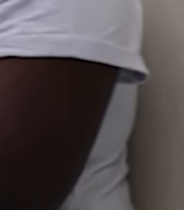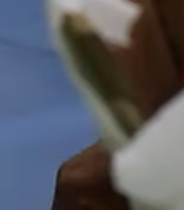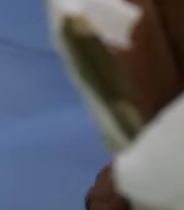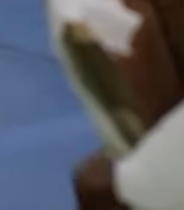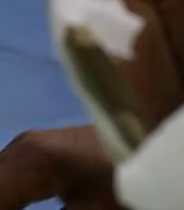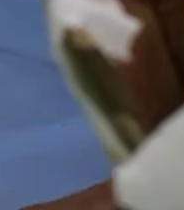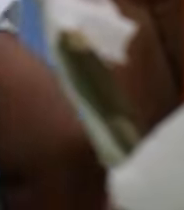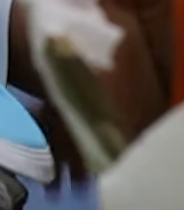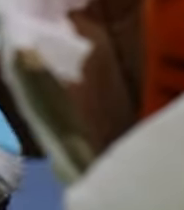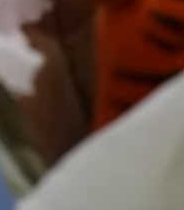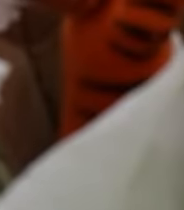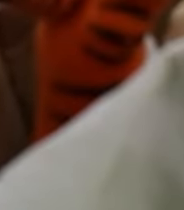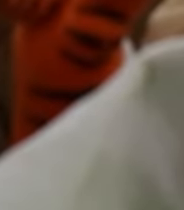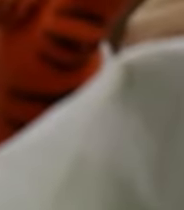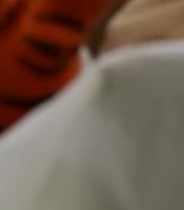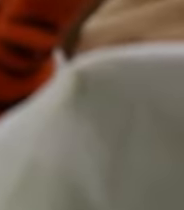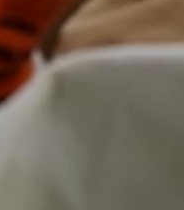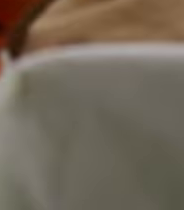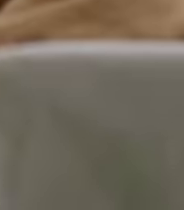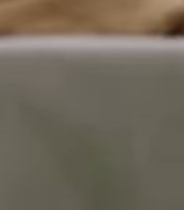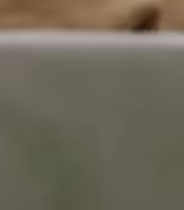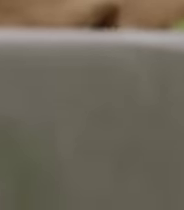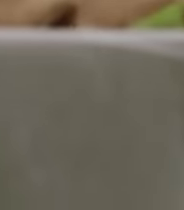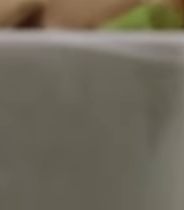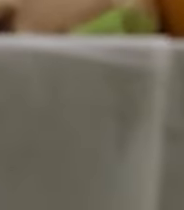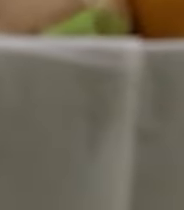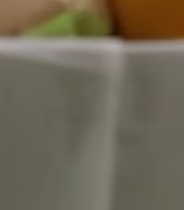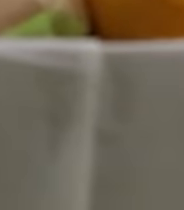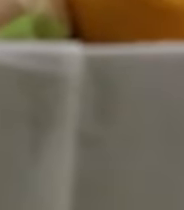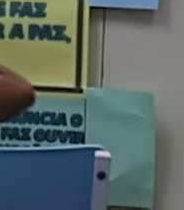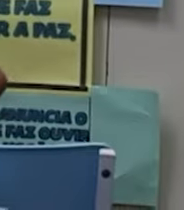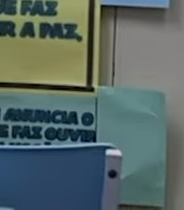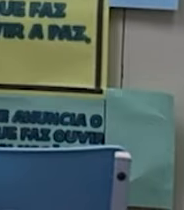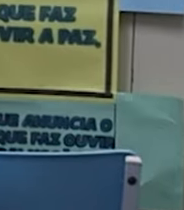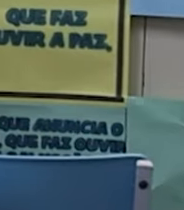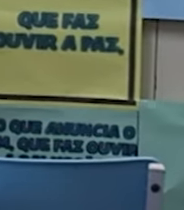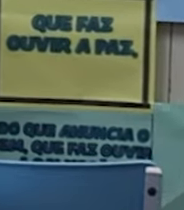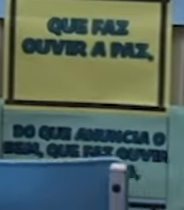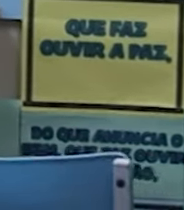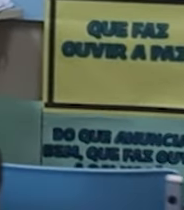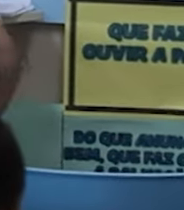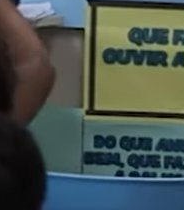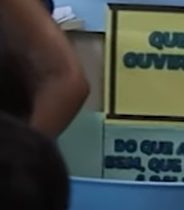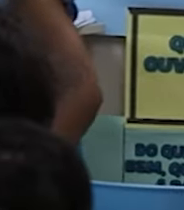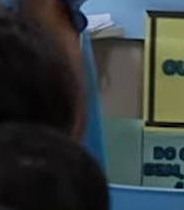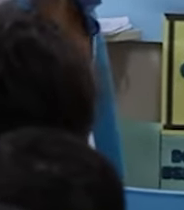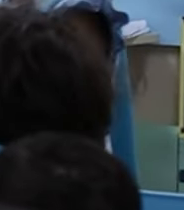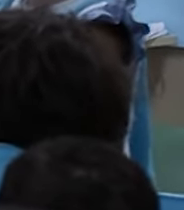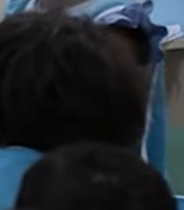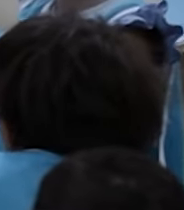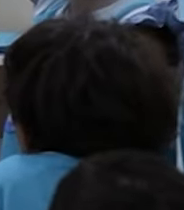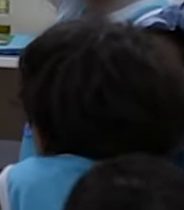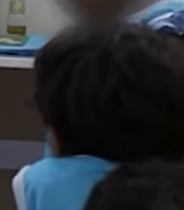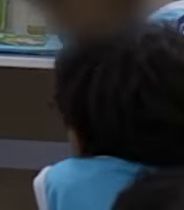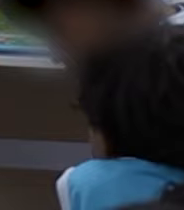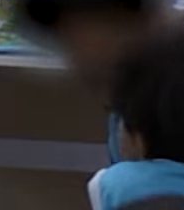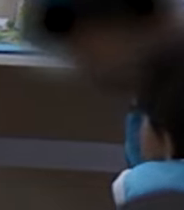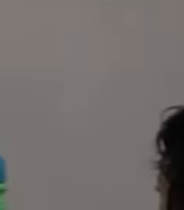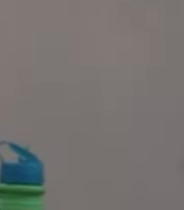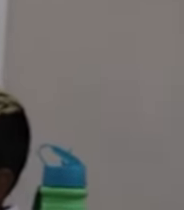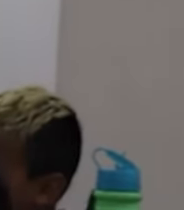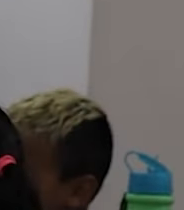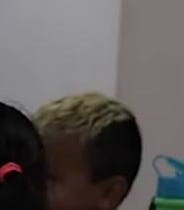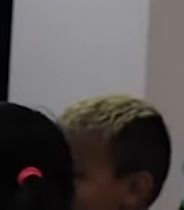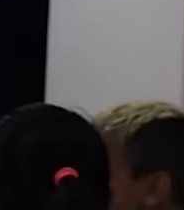é como uma segunda mãe, né? Ah, eu admiro muito as educadoras, né? O trabalho que ela faz com meu filho, com as